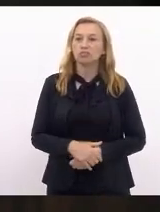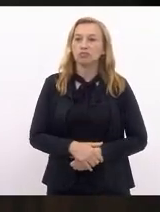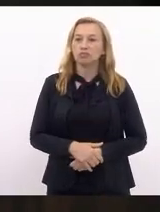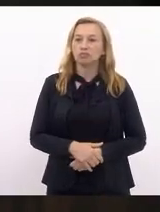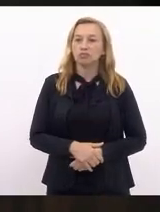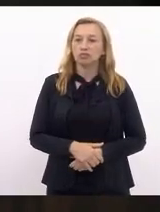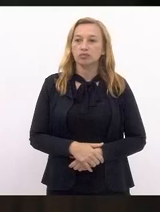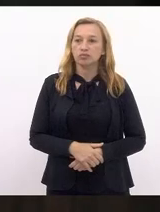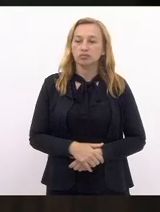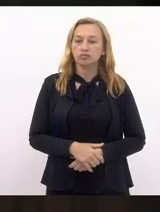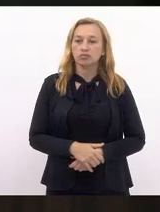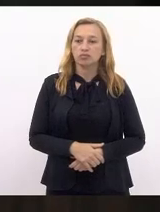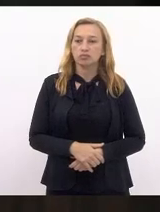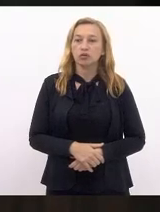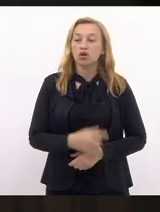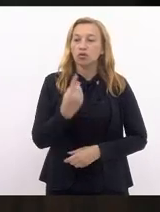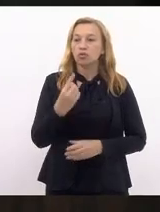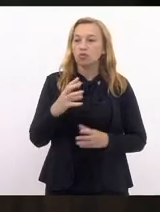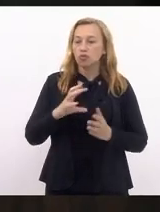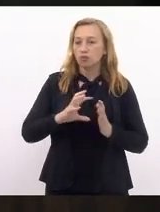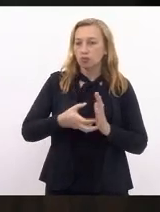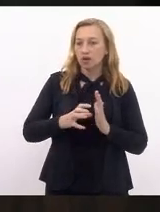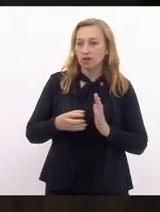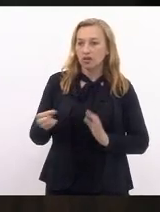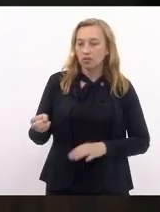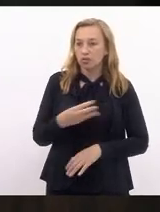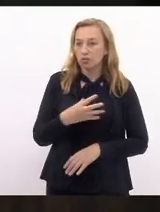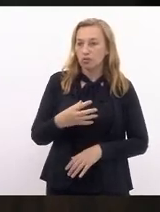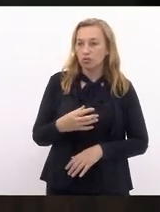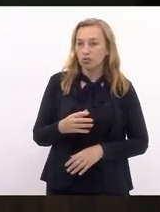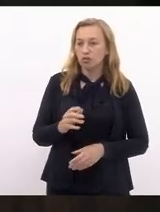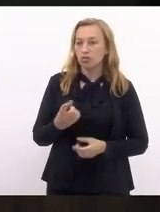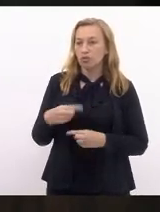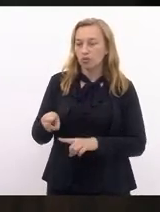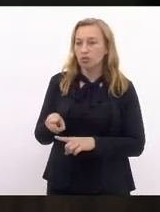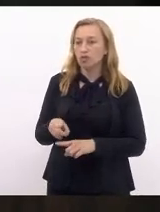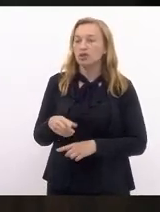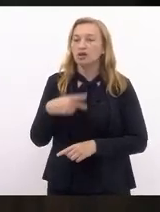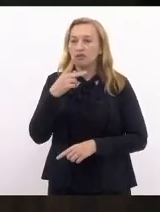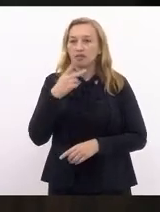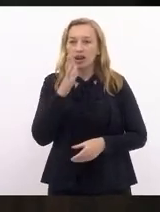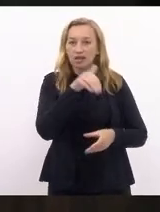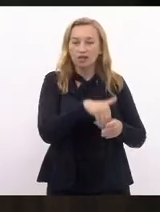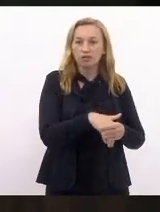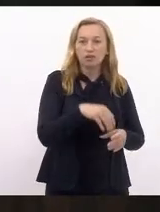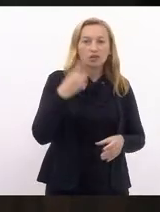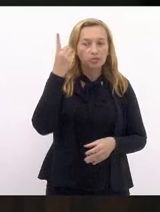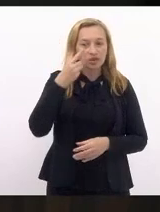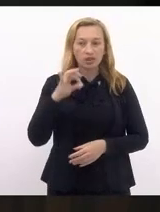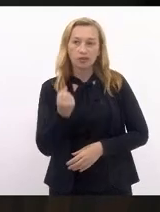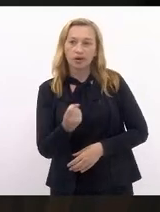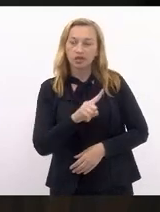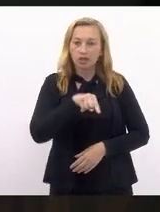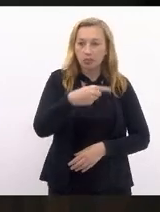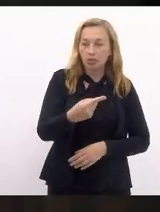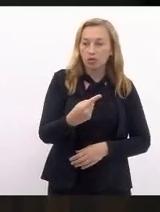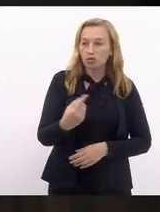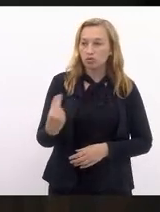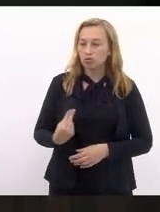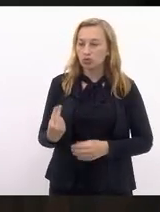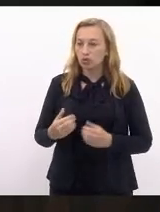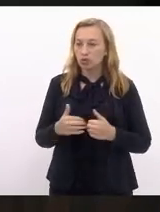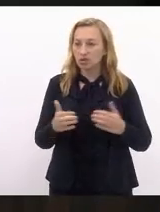aprovado vai a provocação com o voto pela abstenção do novo declaração de voto lá que tá da massa e depois vou abrir com autoria no